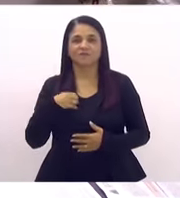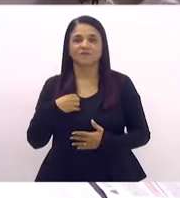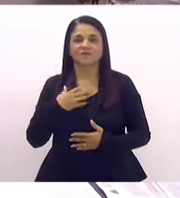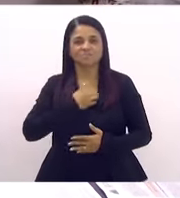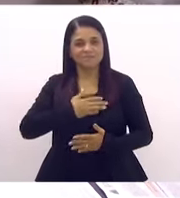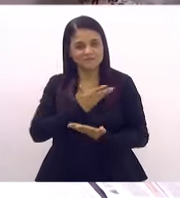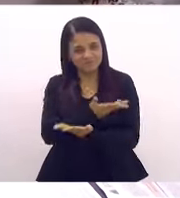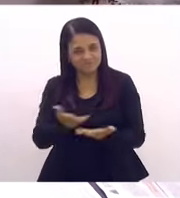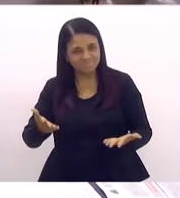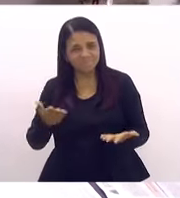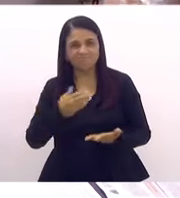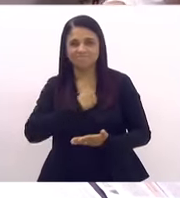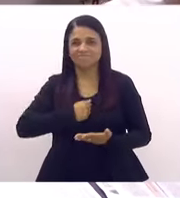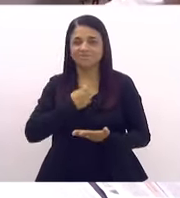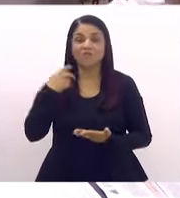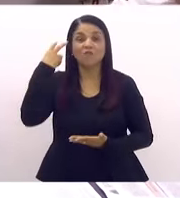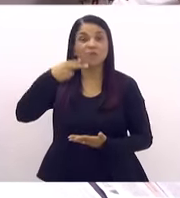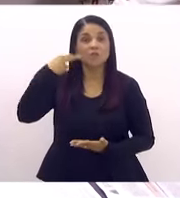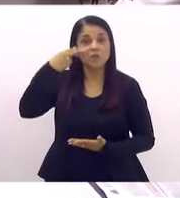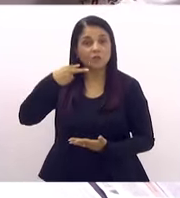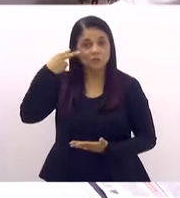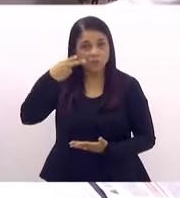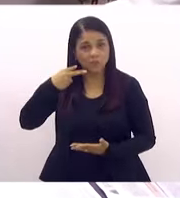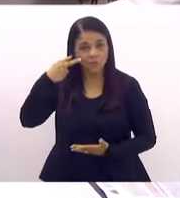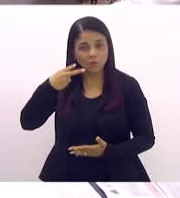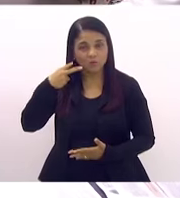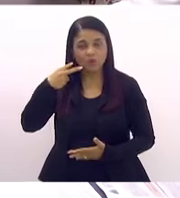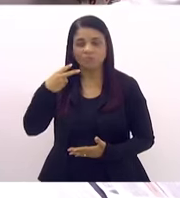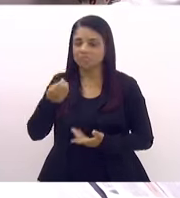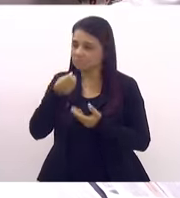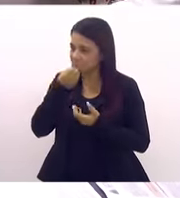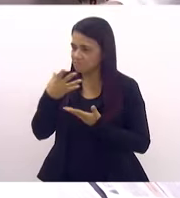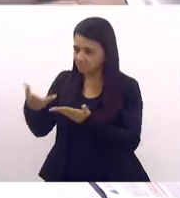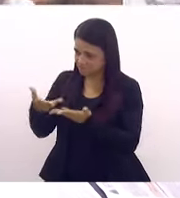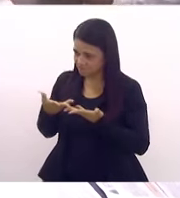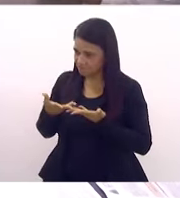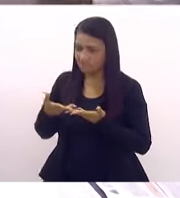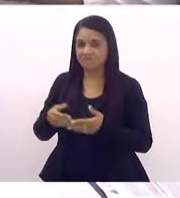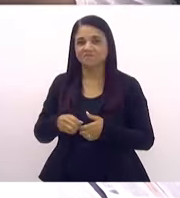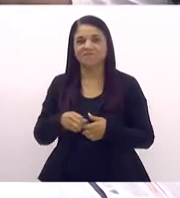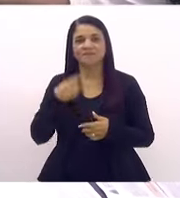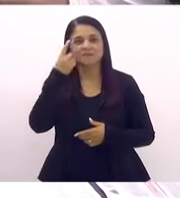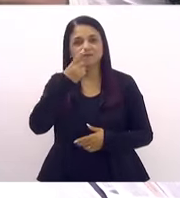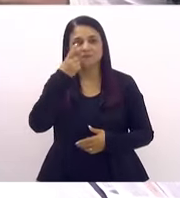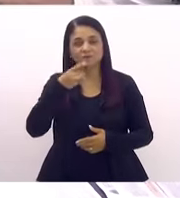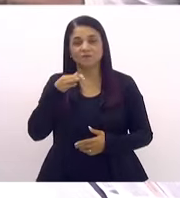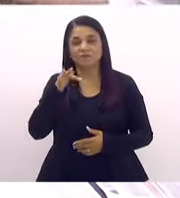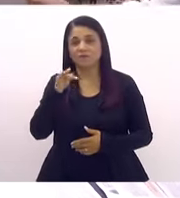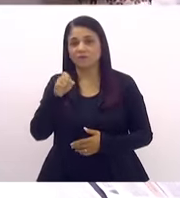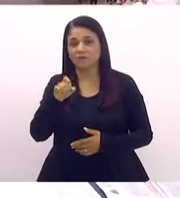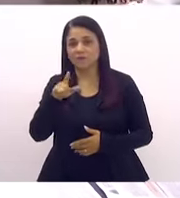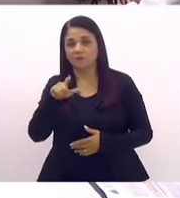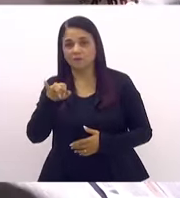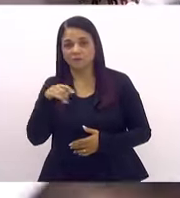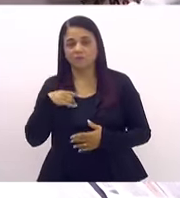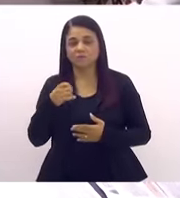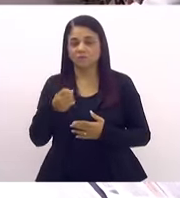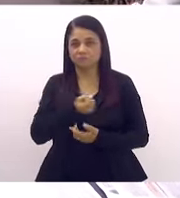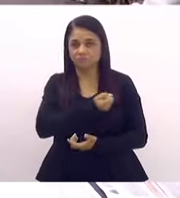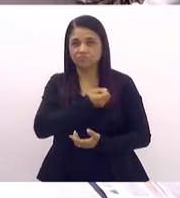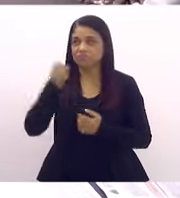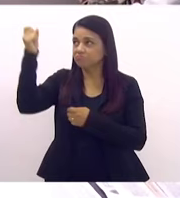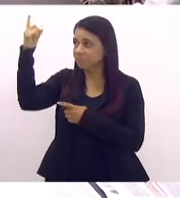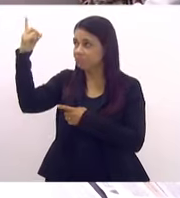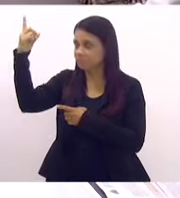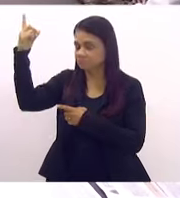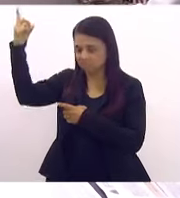Saudar a todos os presentes, saudar o nosso vereador, seja muito bem-vindo. Deputado Filipinho Raves, está vendo o número legal sobre a proteção de Deus,